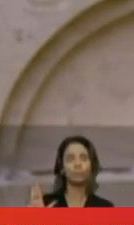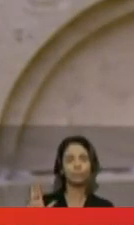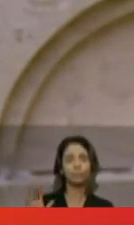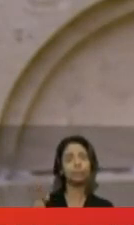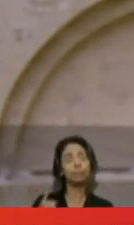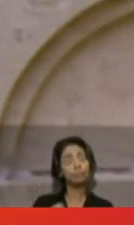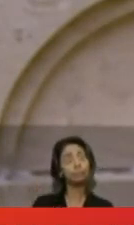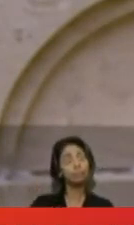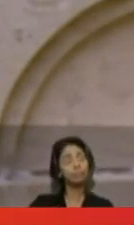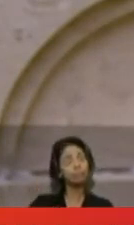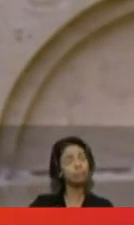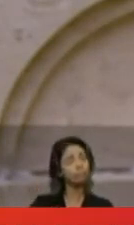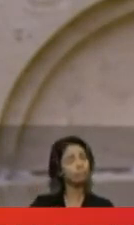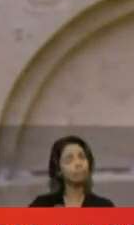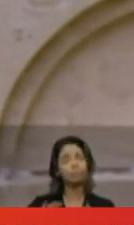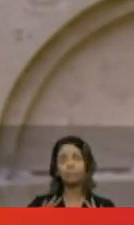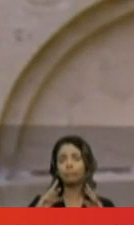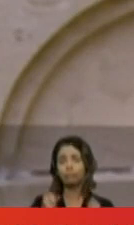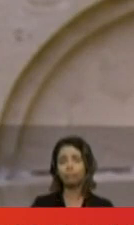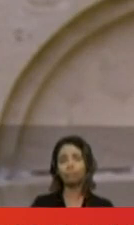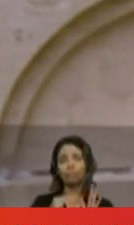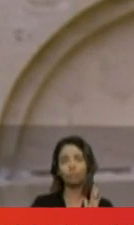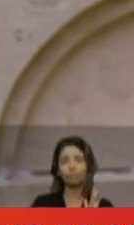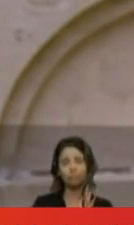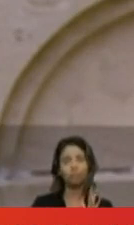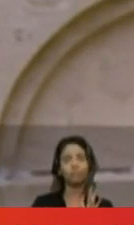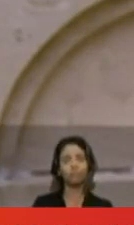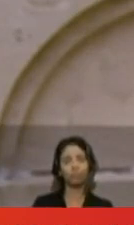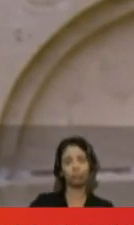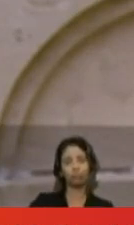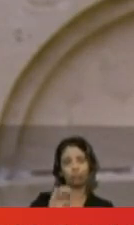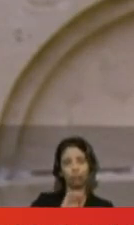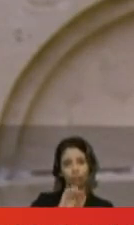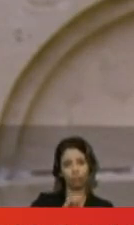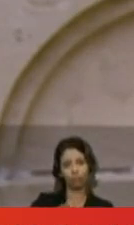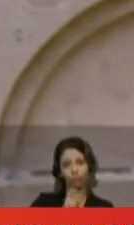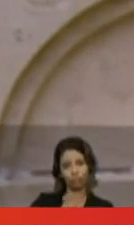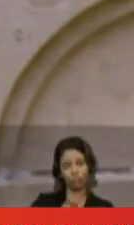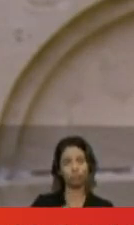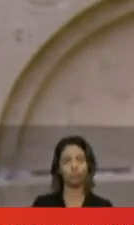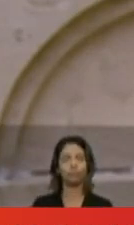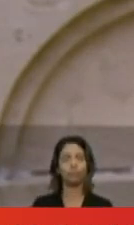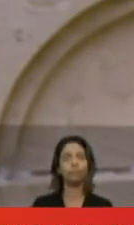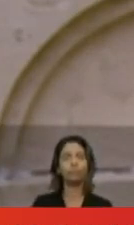São 11 horas e 12 minutos para vocês que nos acompanham aqui na programação da Jovem Pan News. Nós estamos numa bela discussão aqui.